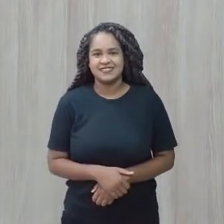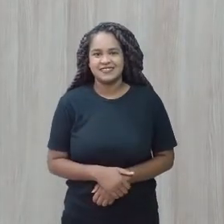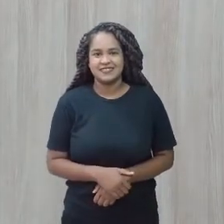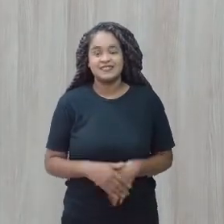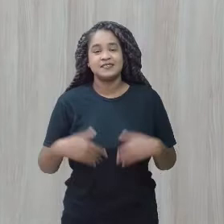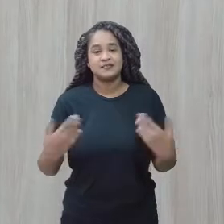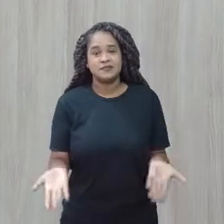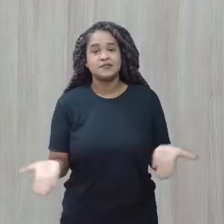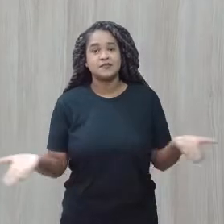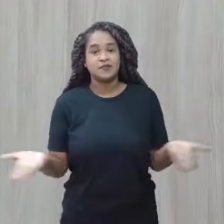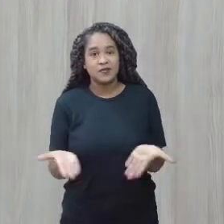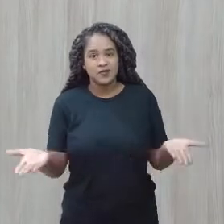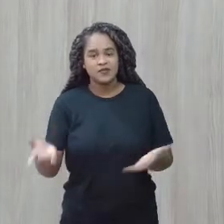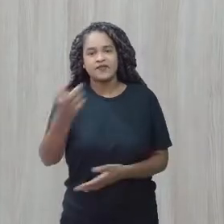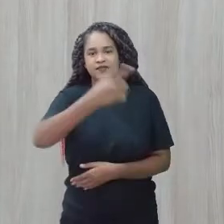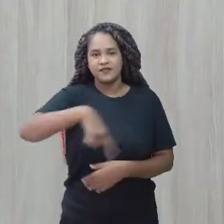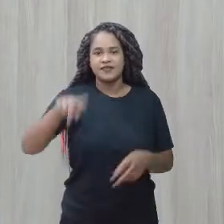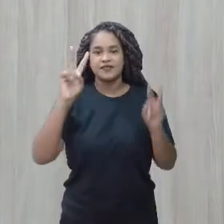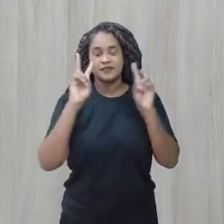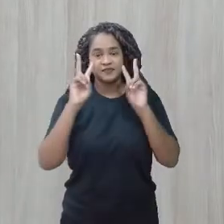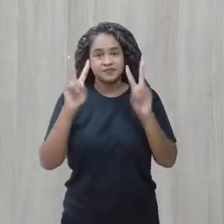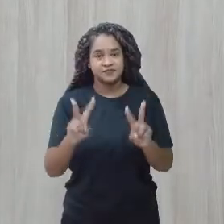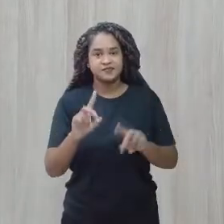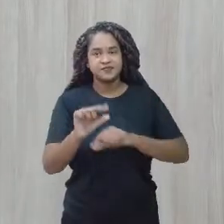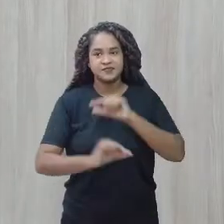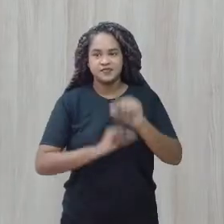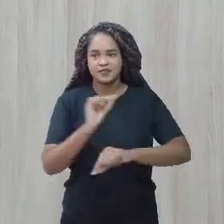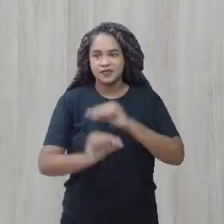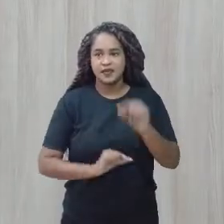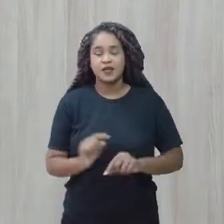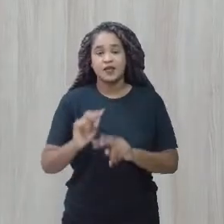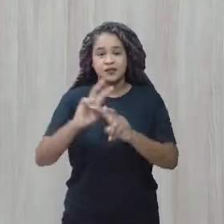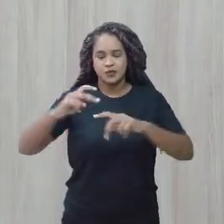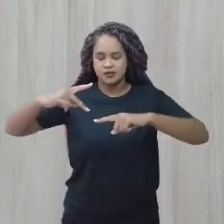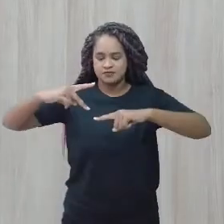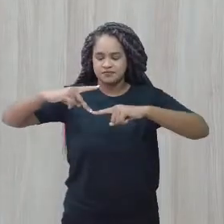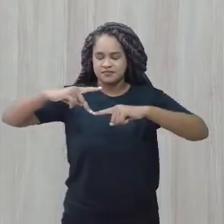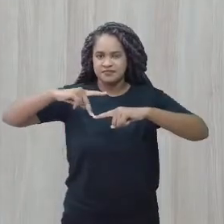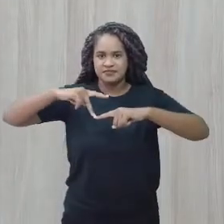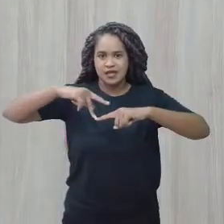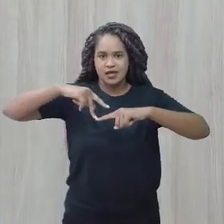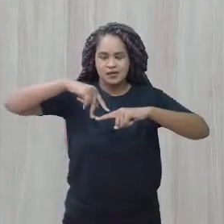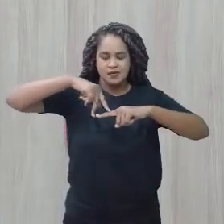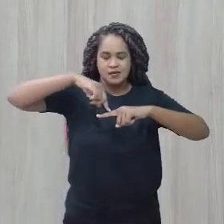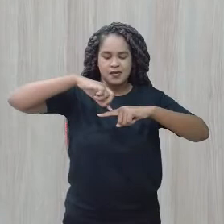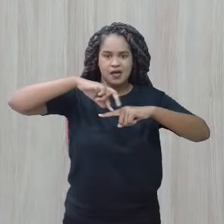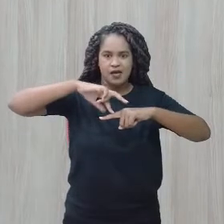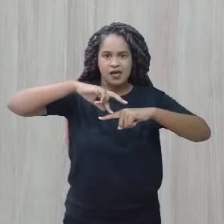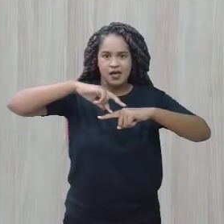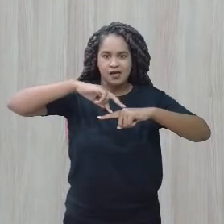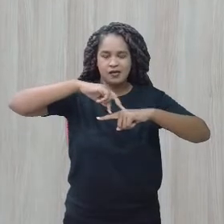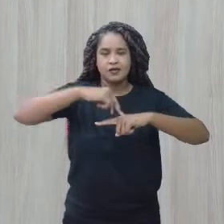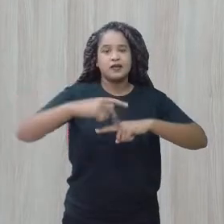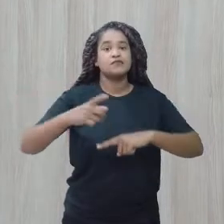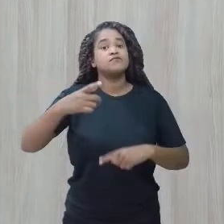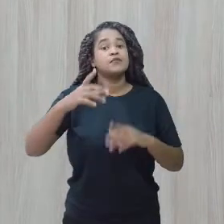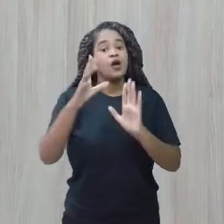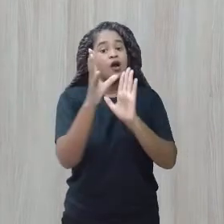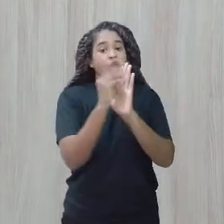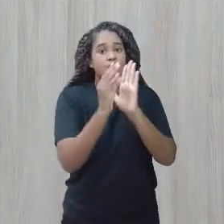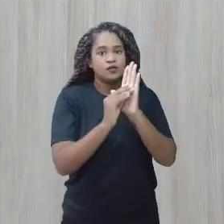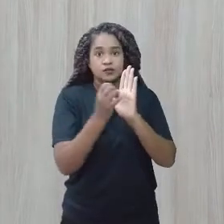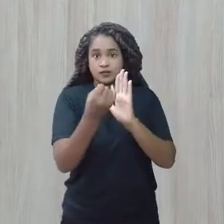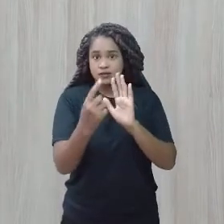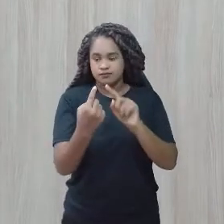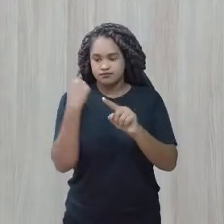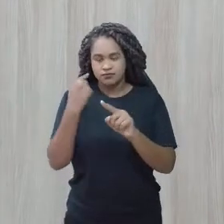hoje, como vocês viram lá no começo, a gente vai falar sobre o Slackline. A gente está no conteúdo, né, para que se você não assistiu as outras aulas ainda,